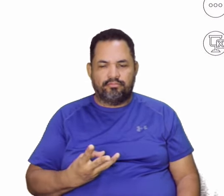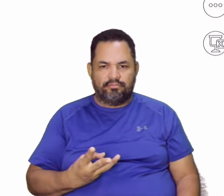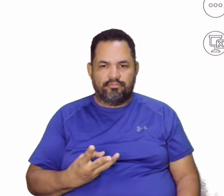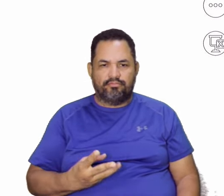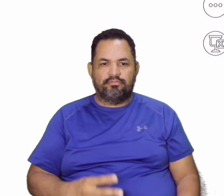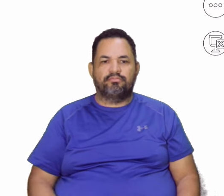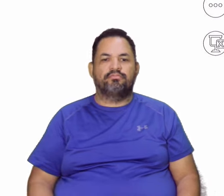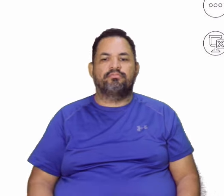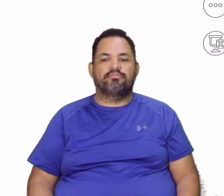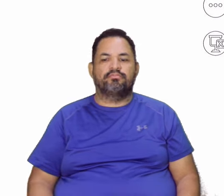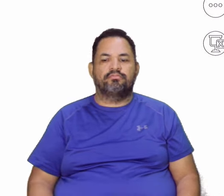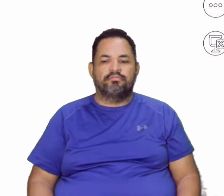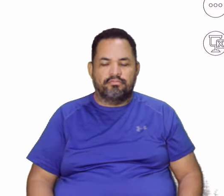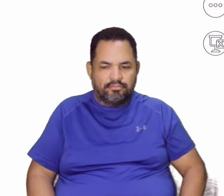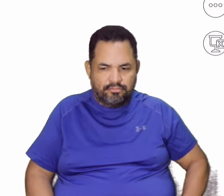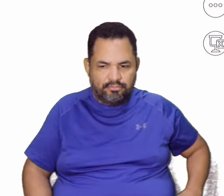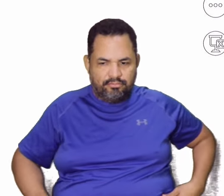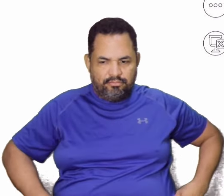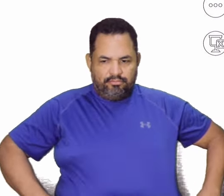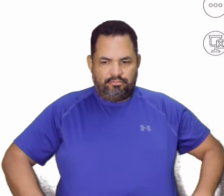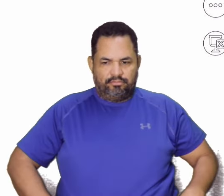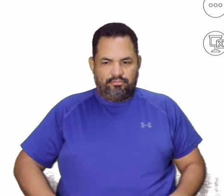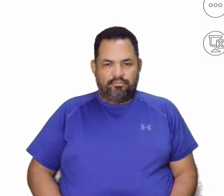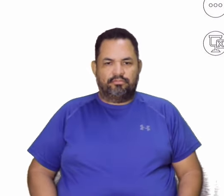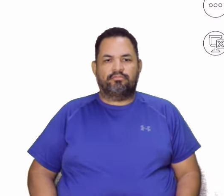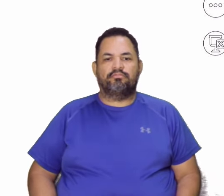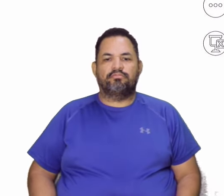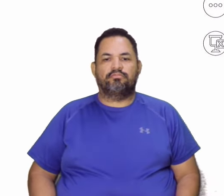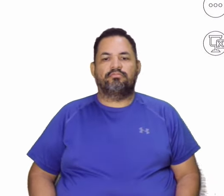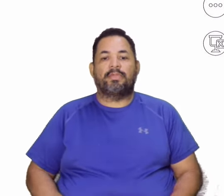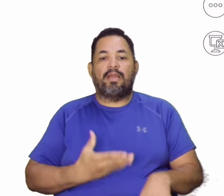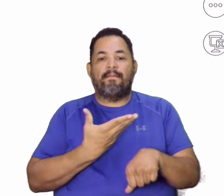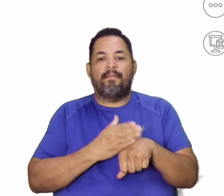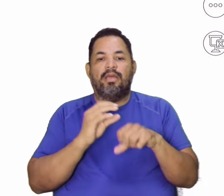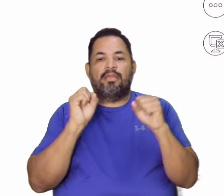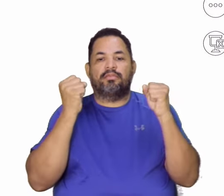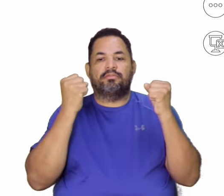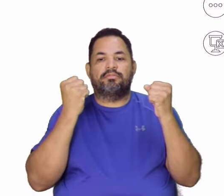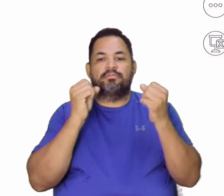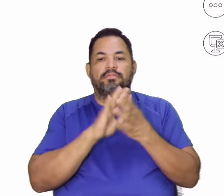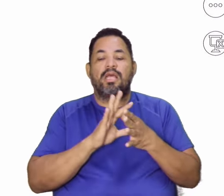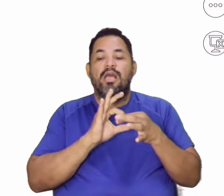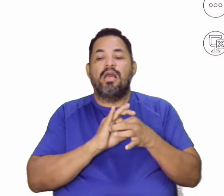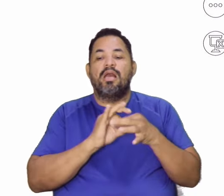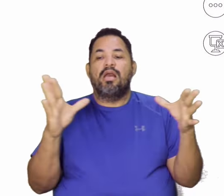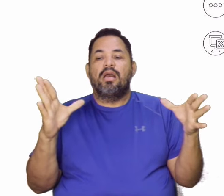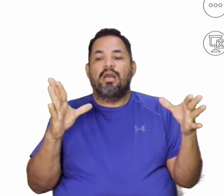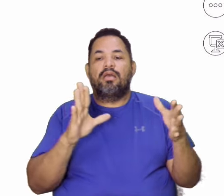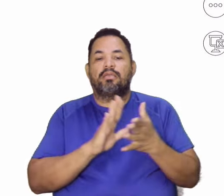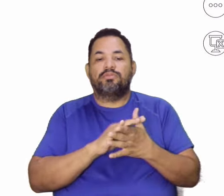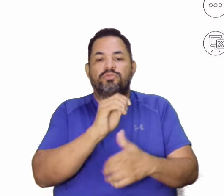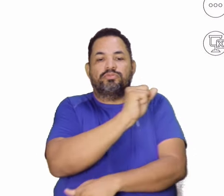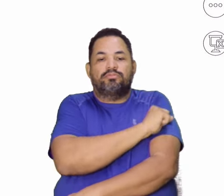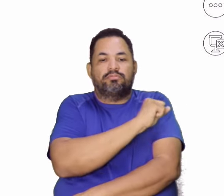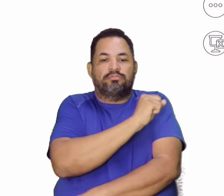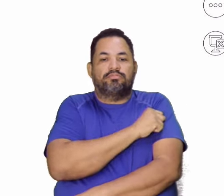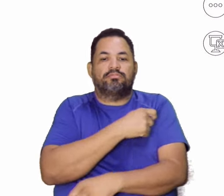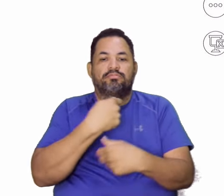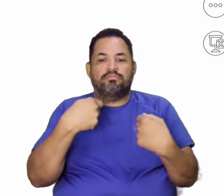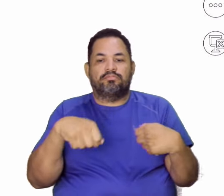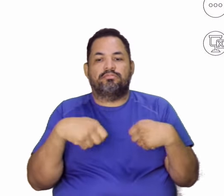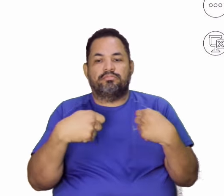três e uma atividade prática ao ar livre Os estudantes